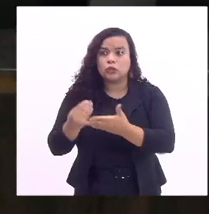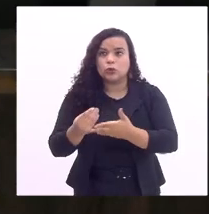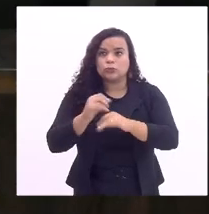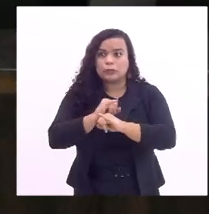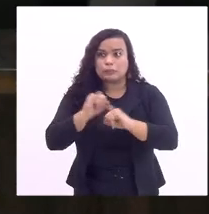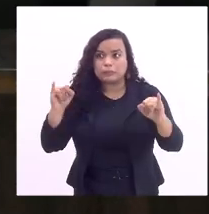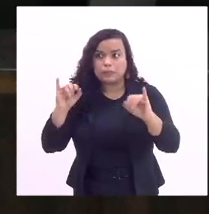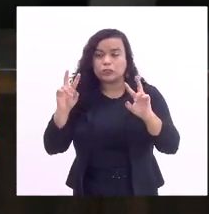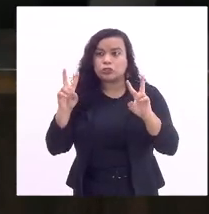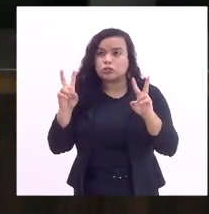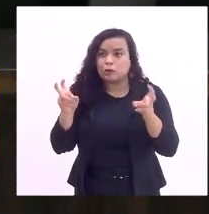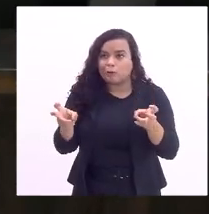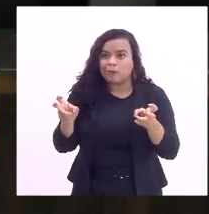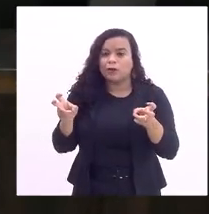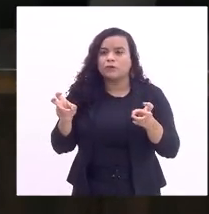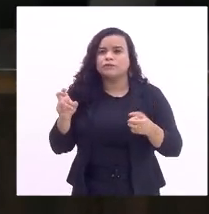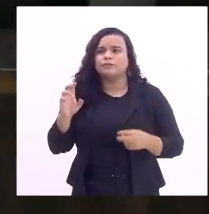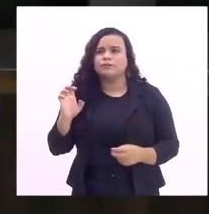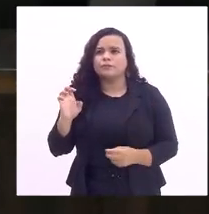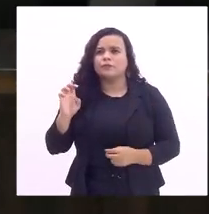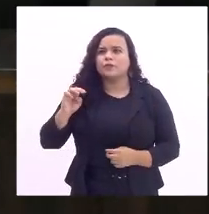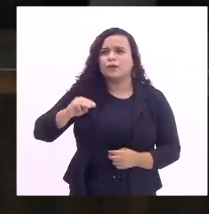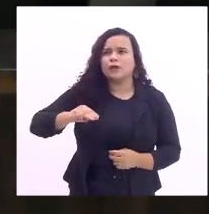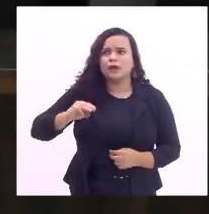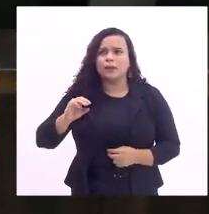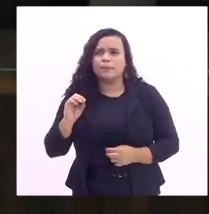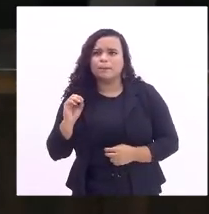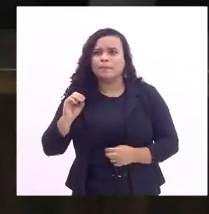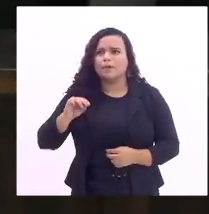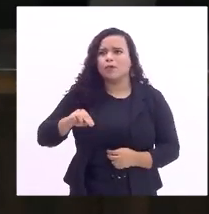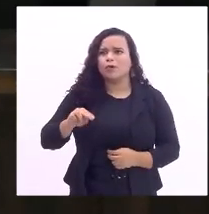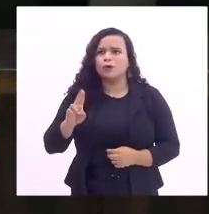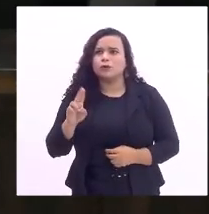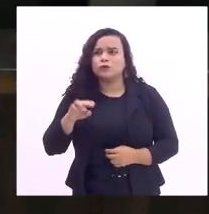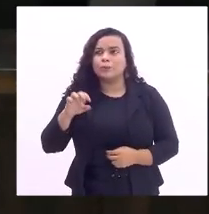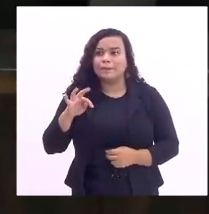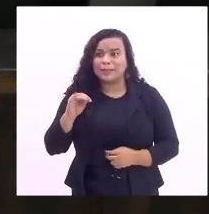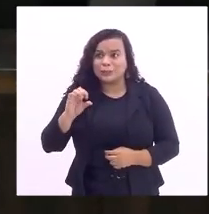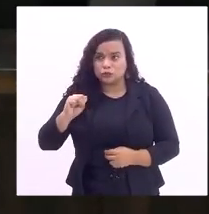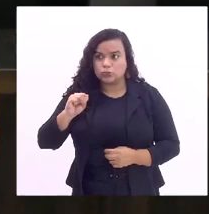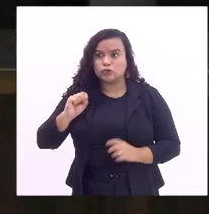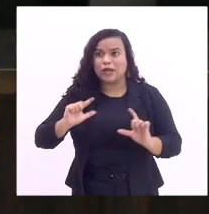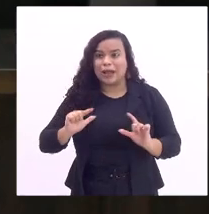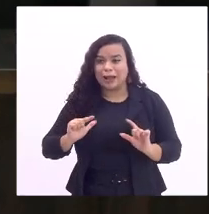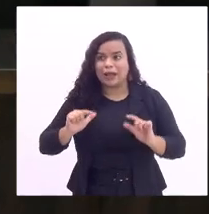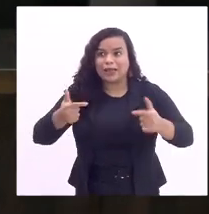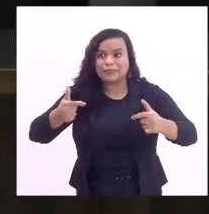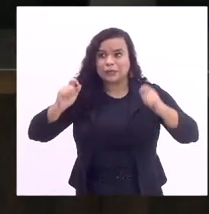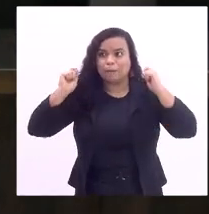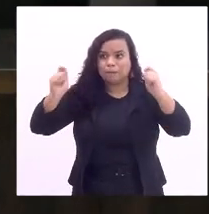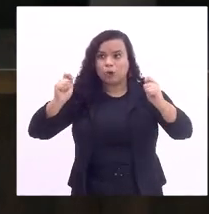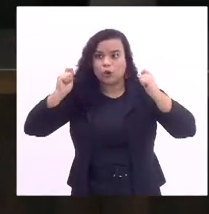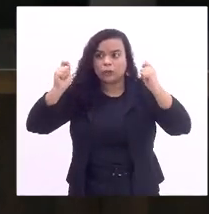aos emolumentos de protesto, daquelas ações de protestos.